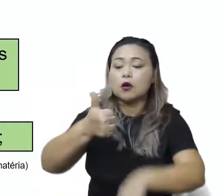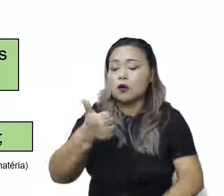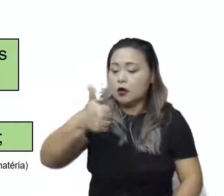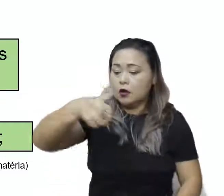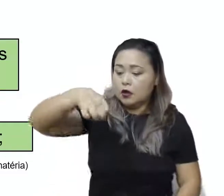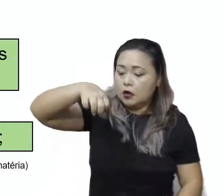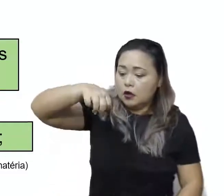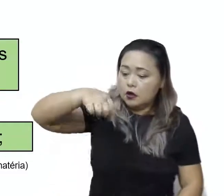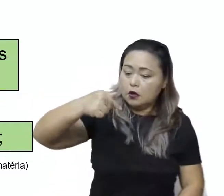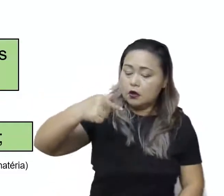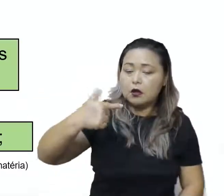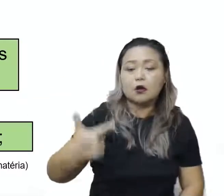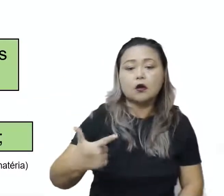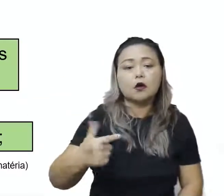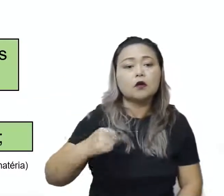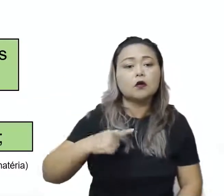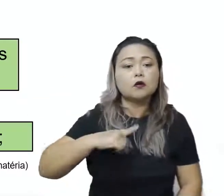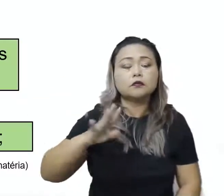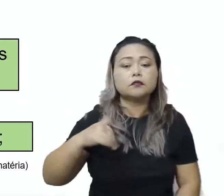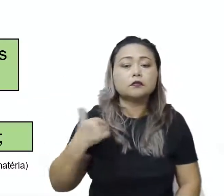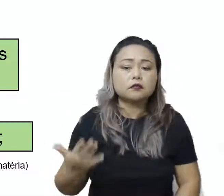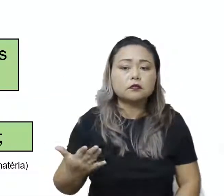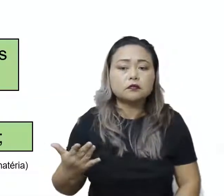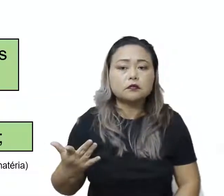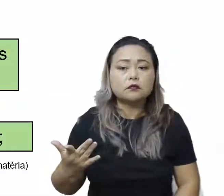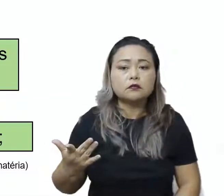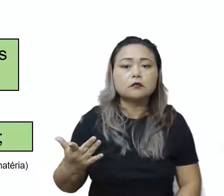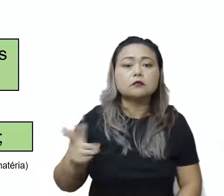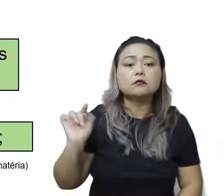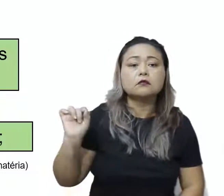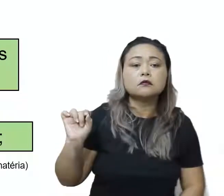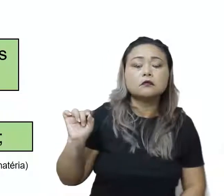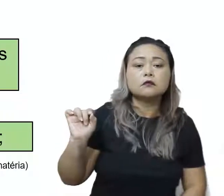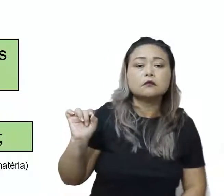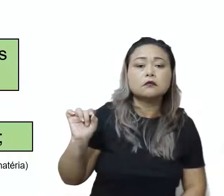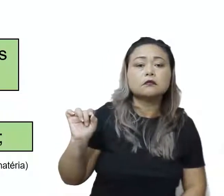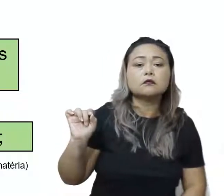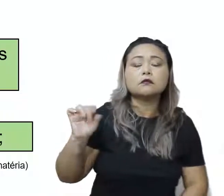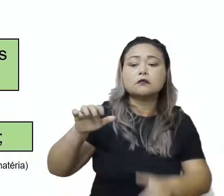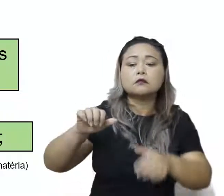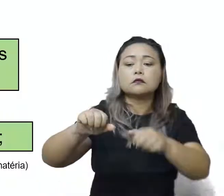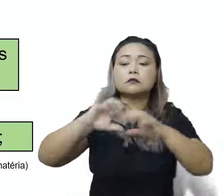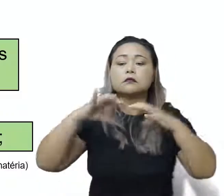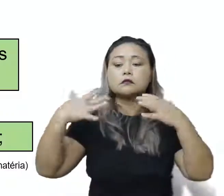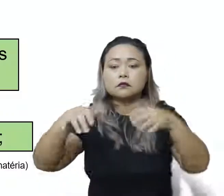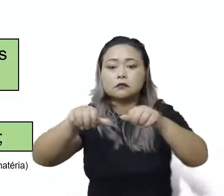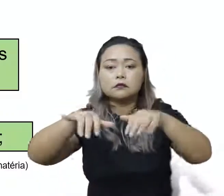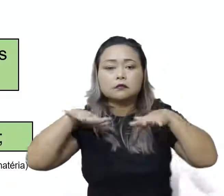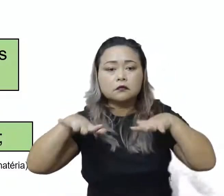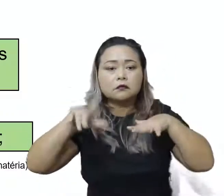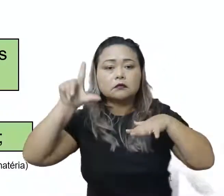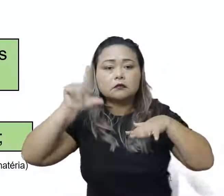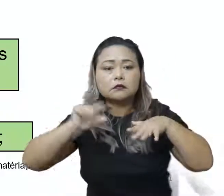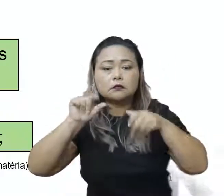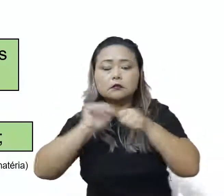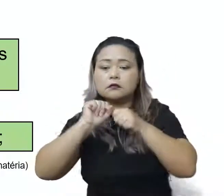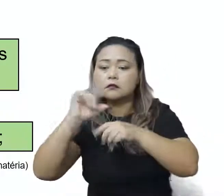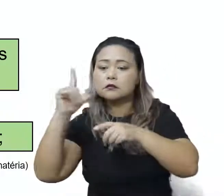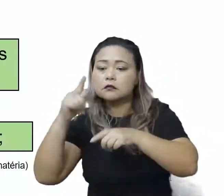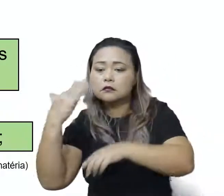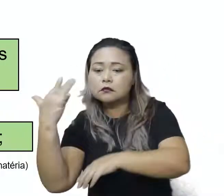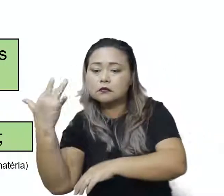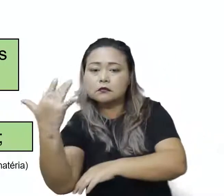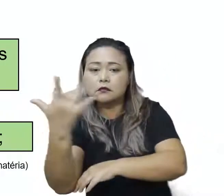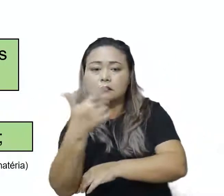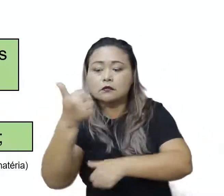72, temos que aqui em 72, ó, tem para a conferência, reduzir modificações da paisagem, qualidade